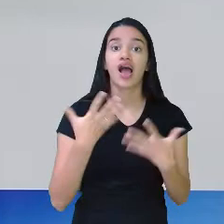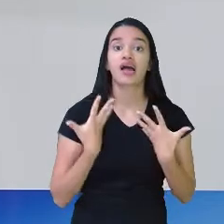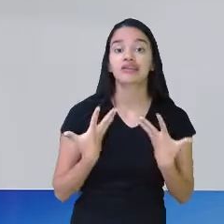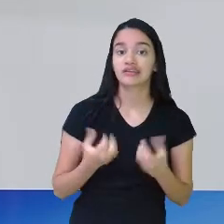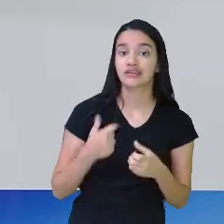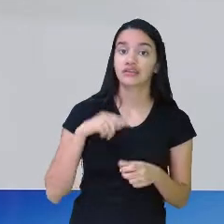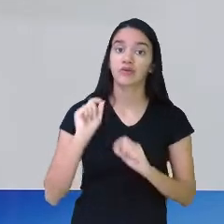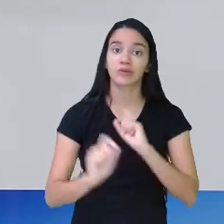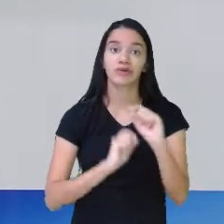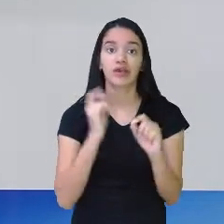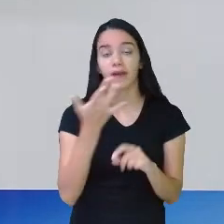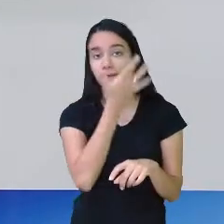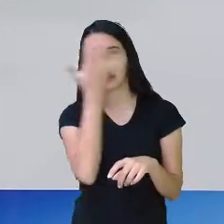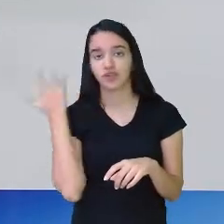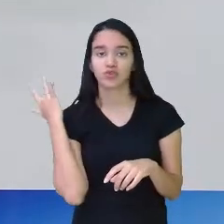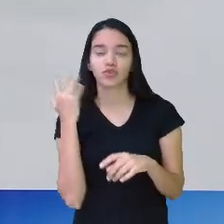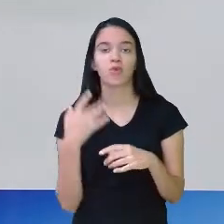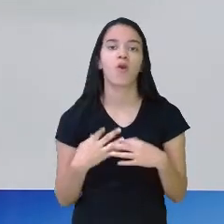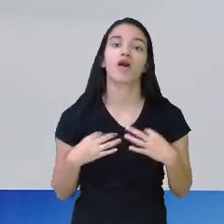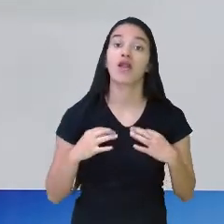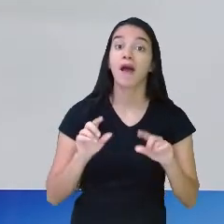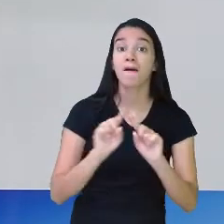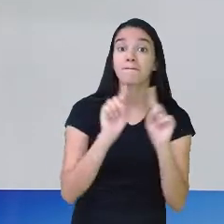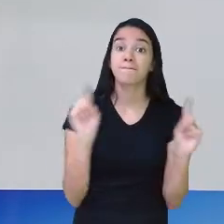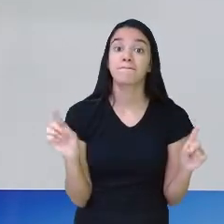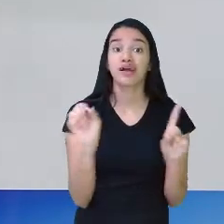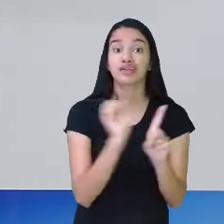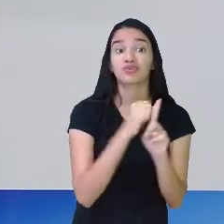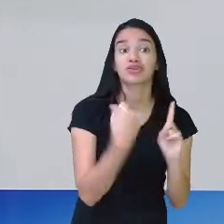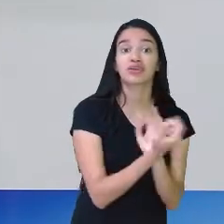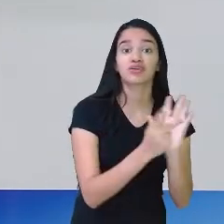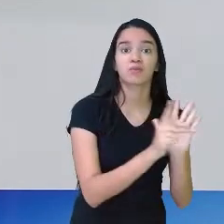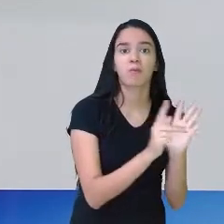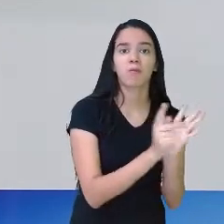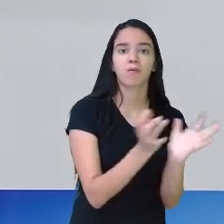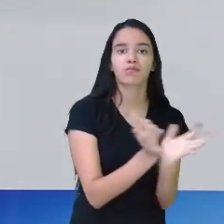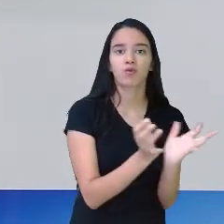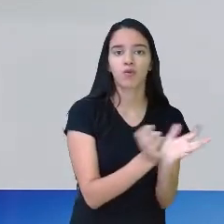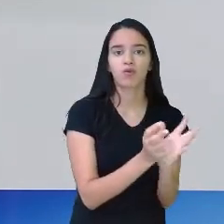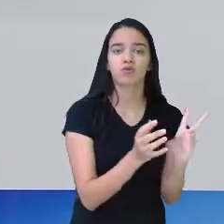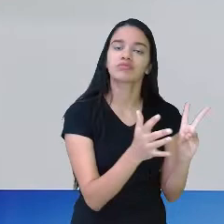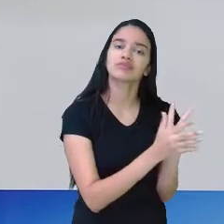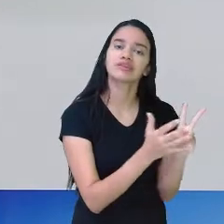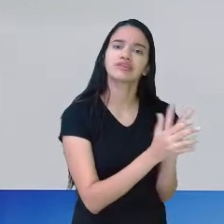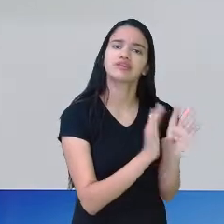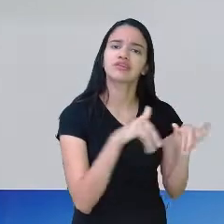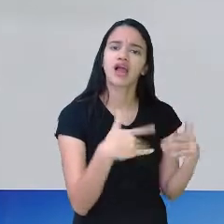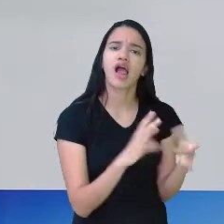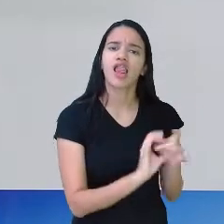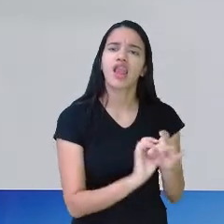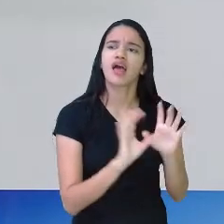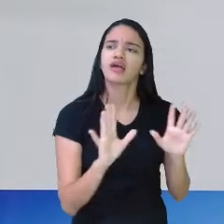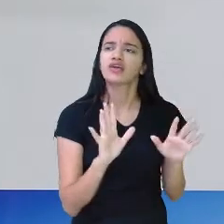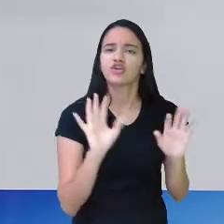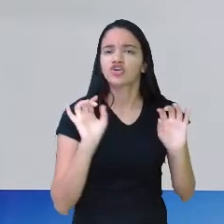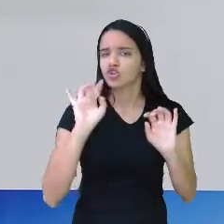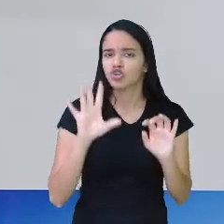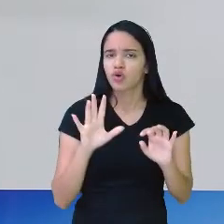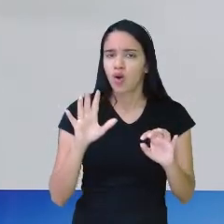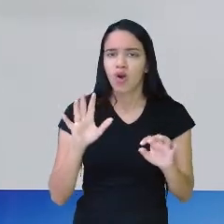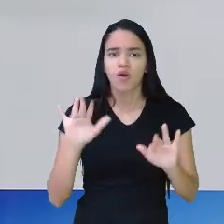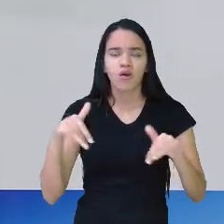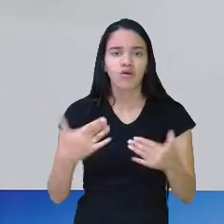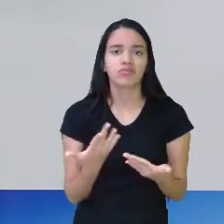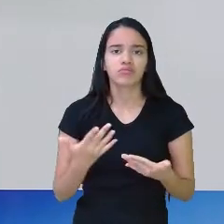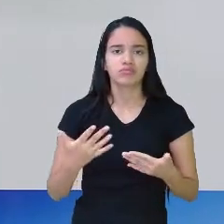estar de roupa, mas na sociedade indígena era aceito eles estarem mais à vontade, só cobrindo algumas intimidades